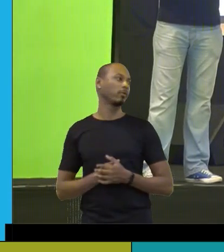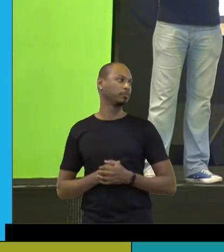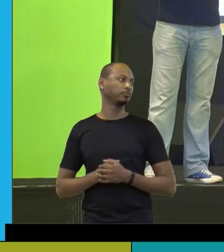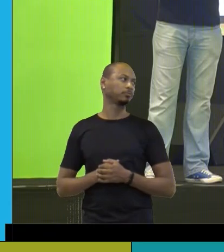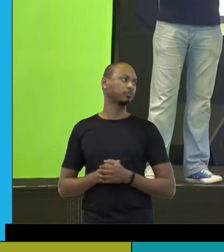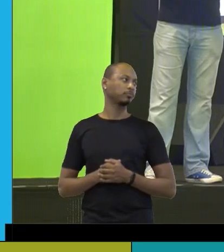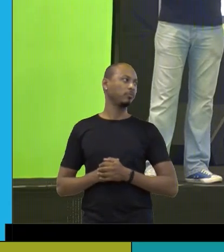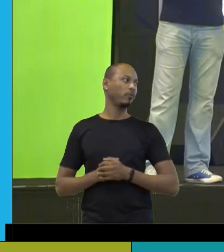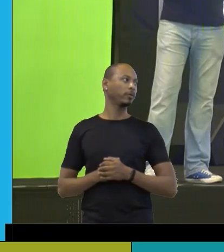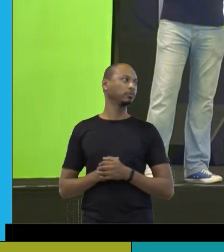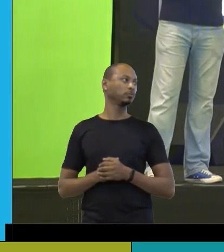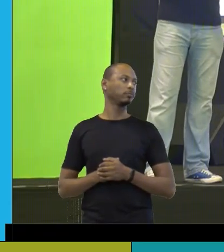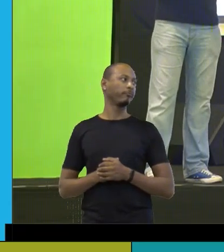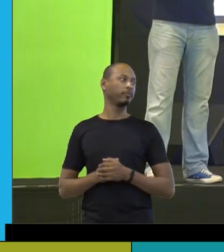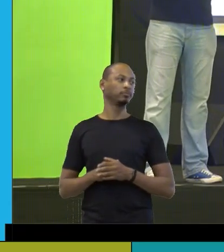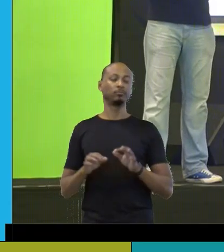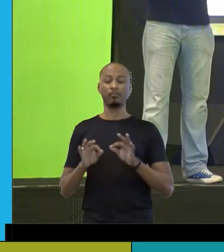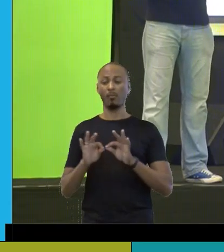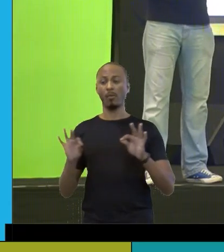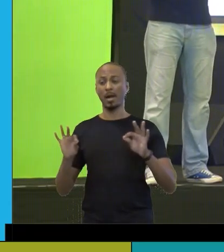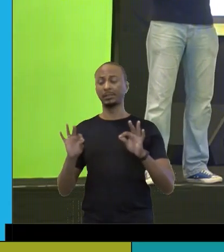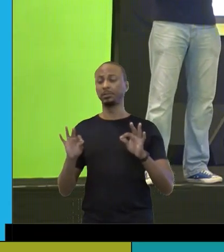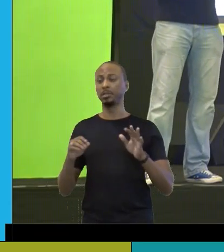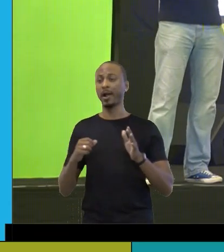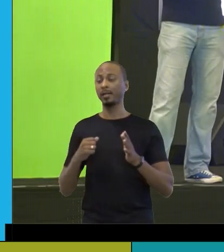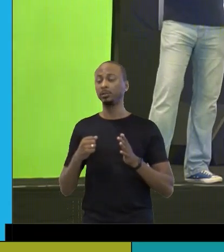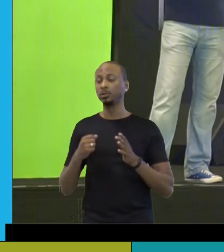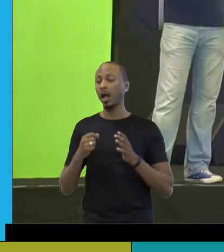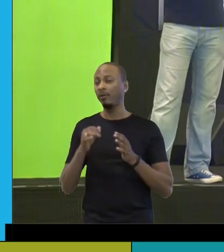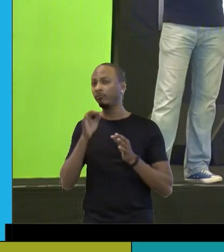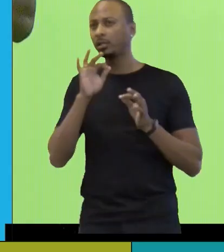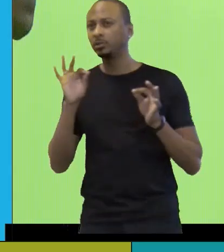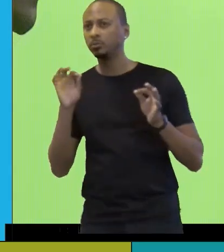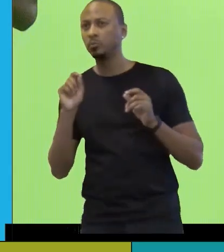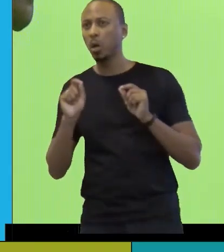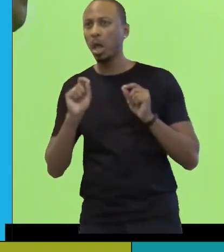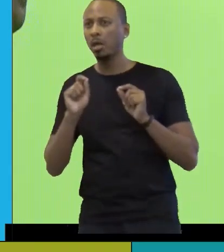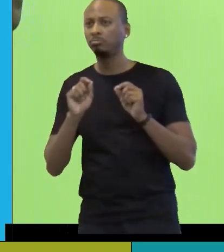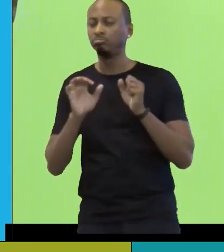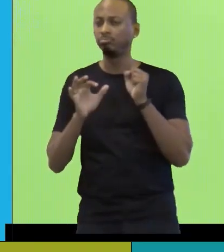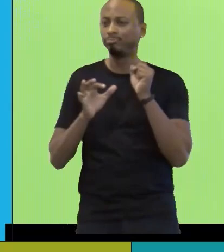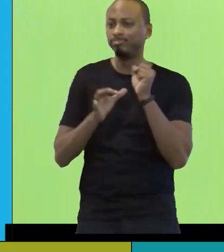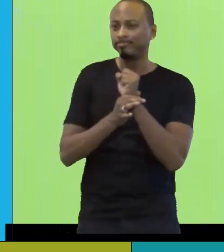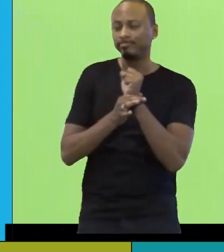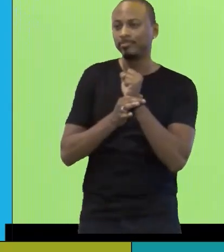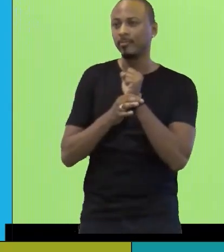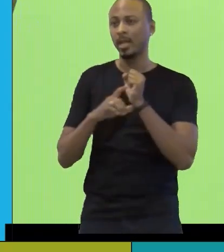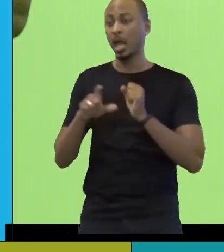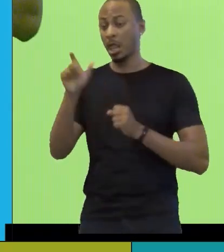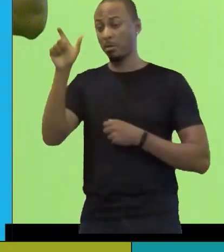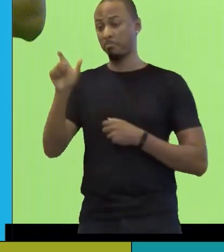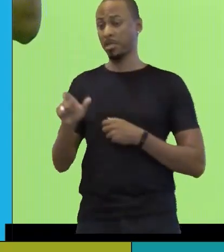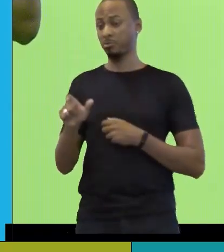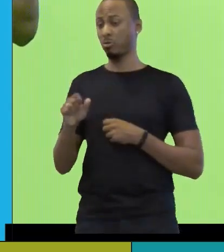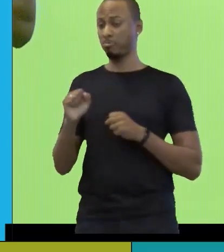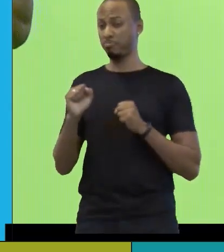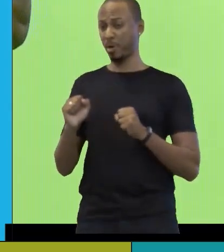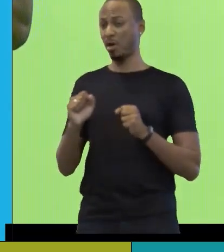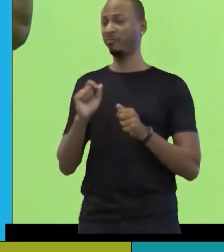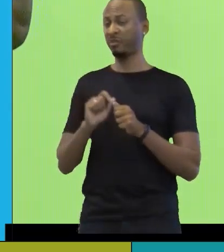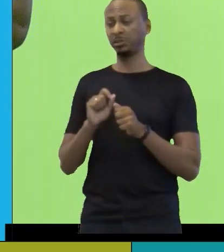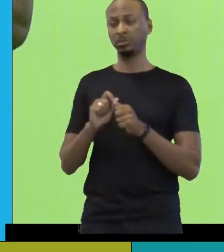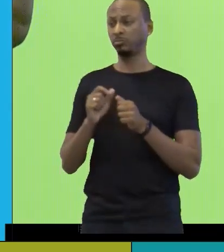essa frase, ela defende a tese de que o indivíduo, em nome do que ele deseja alcançar, ele pode fazer